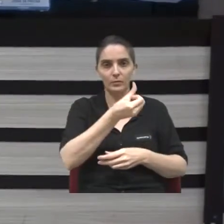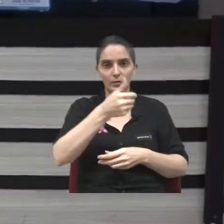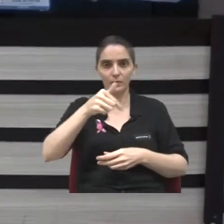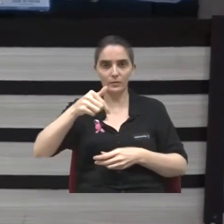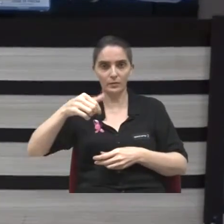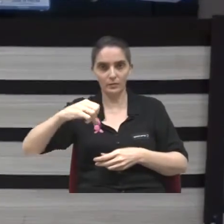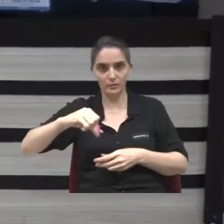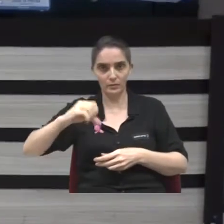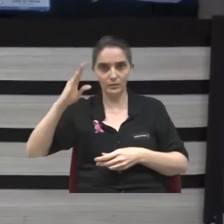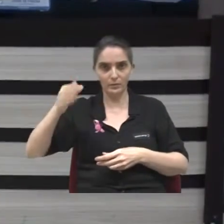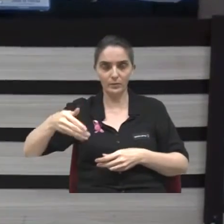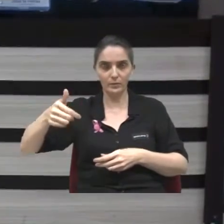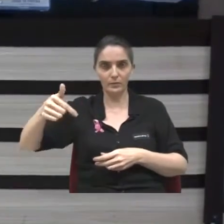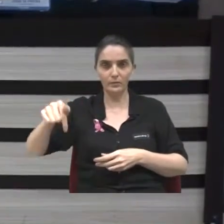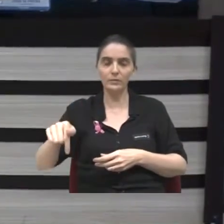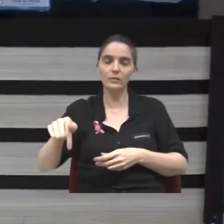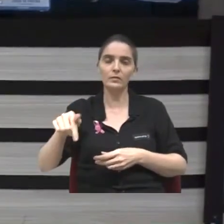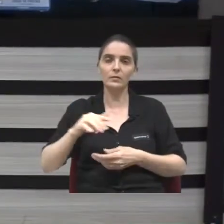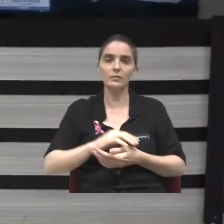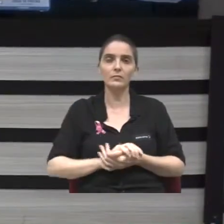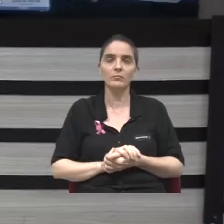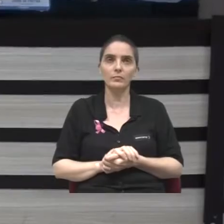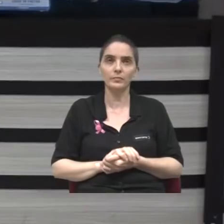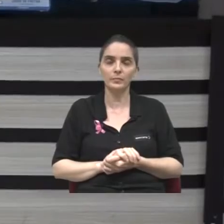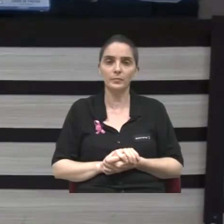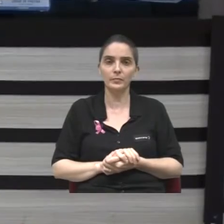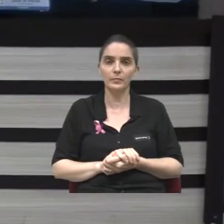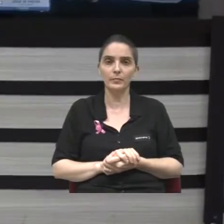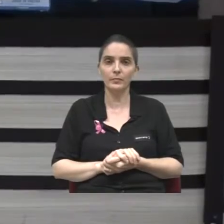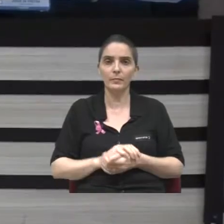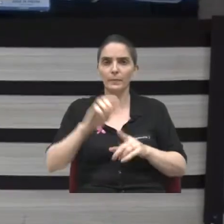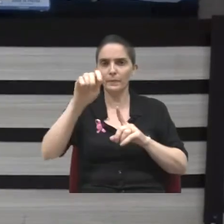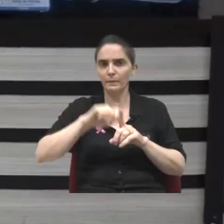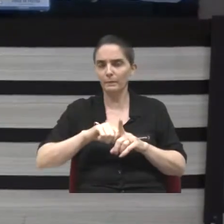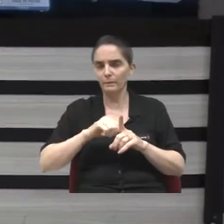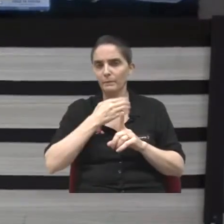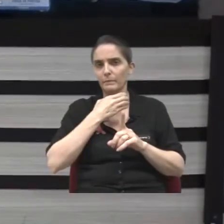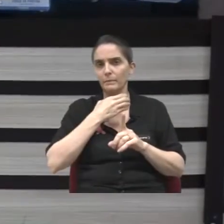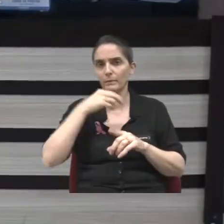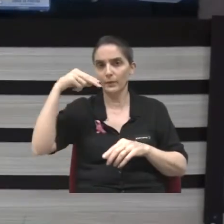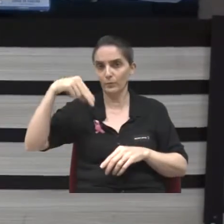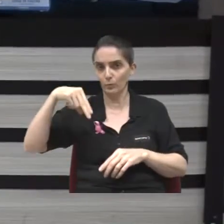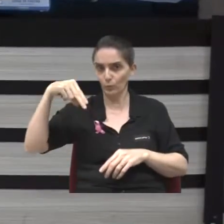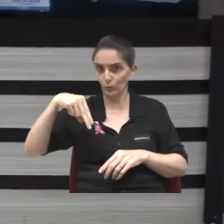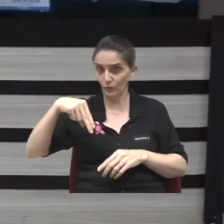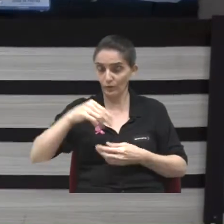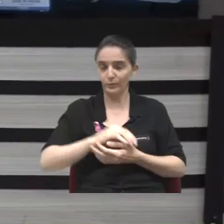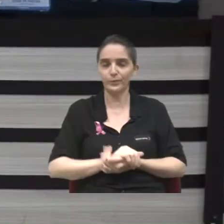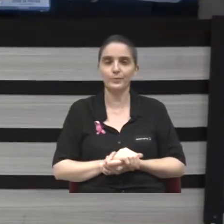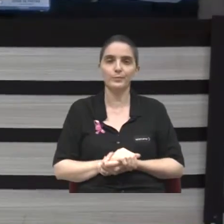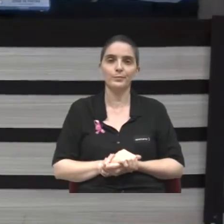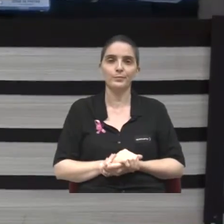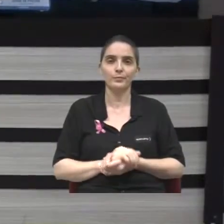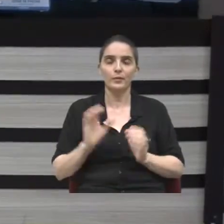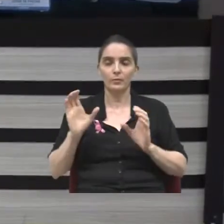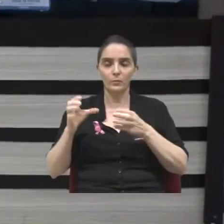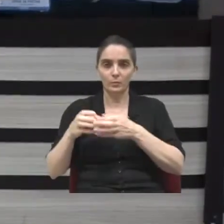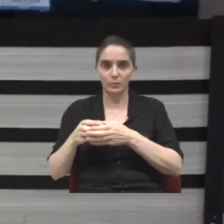679/17, entrega no mês de novembro, a comissão constituída